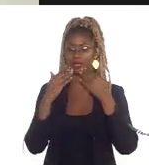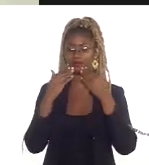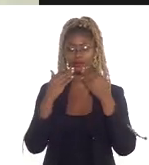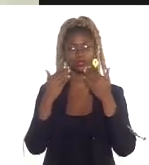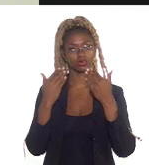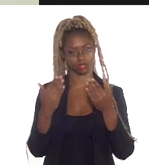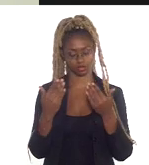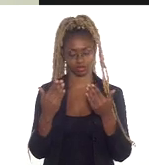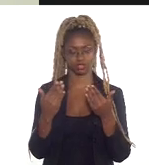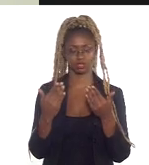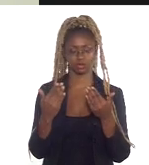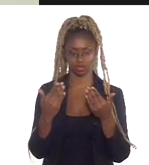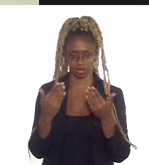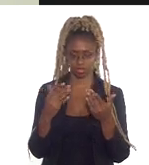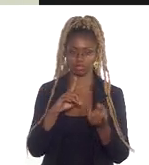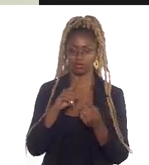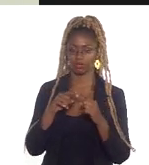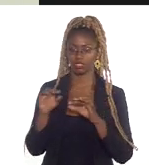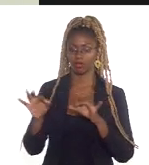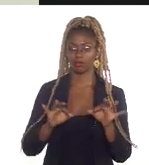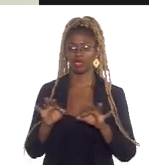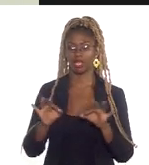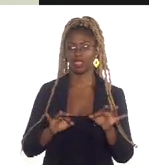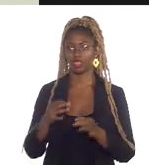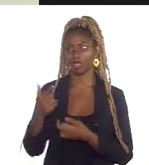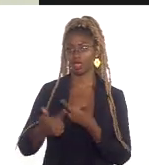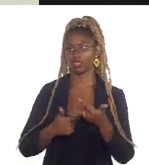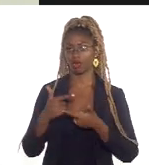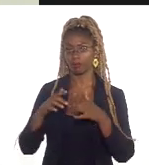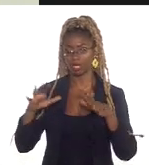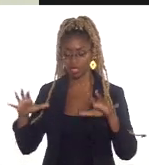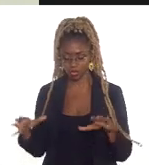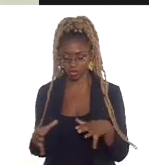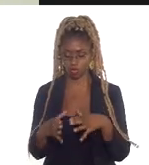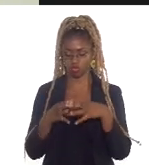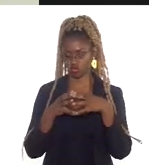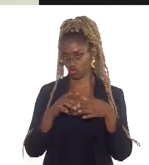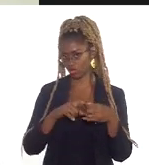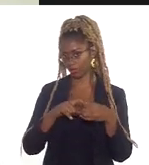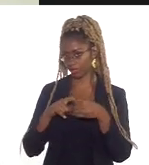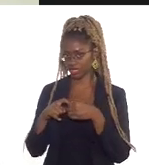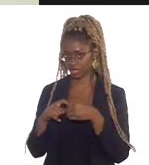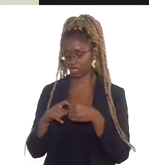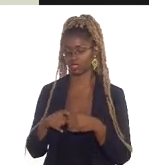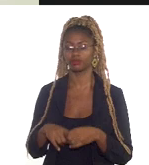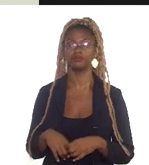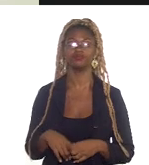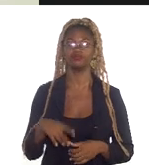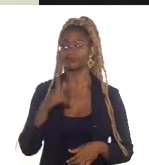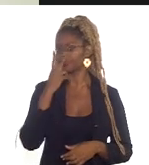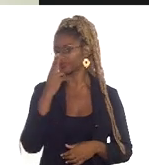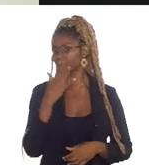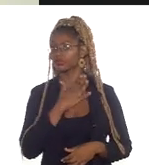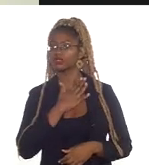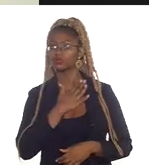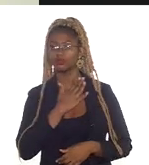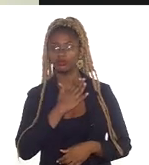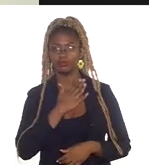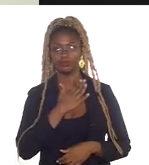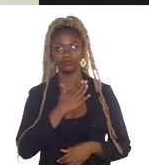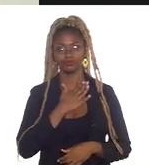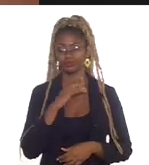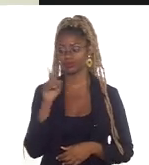apresentação quanto ao planejamento de trabalho em conjunto. E me parece, a meu sentir,